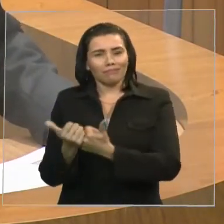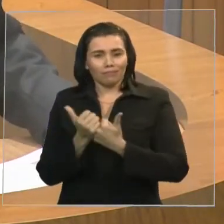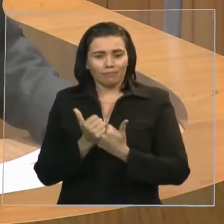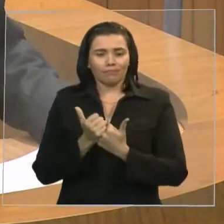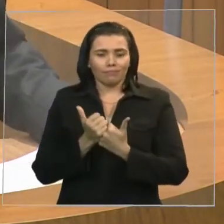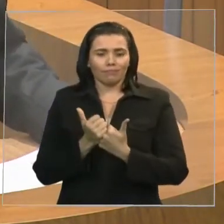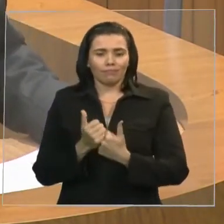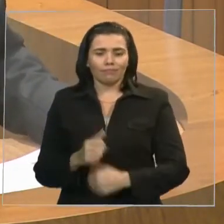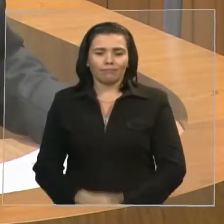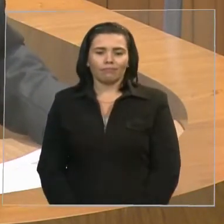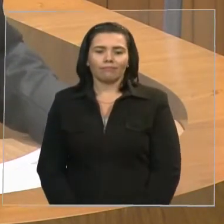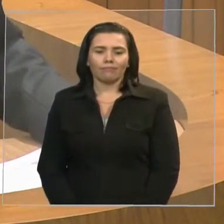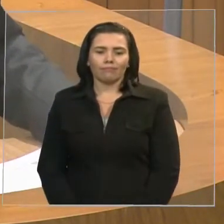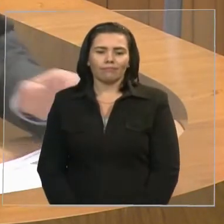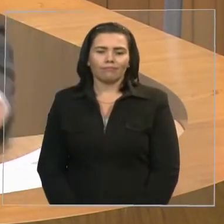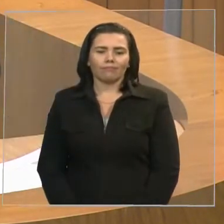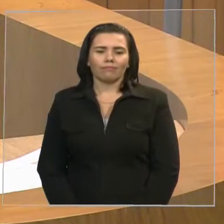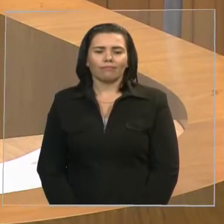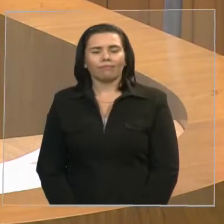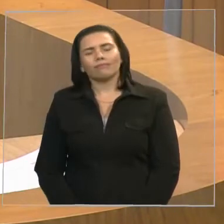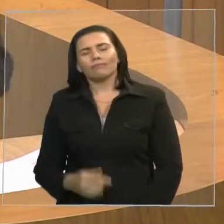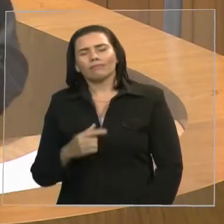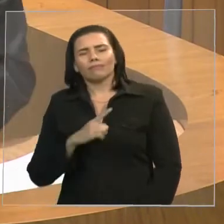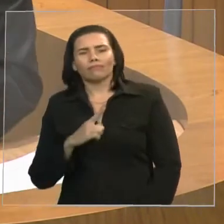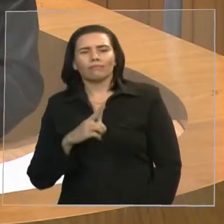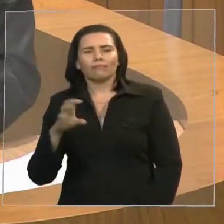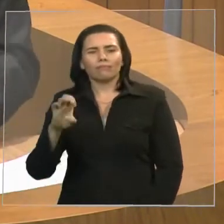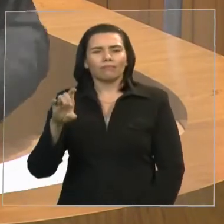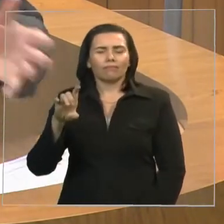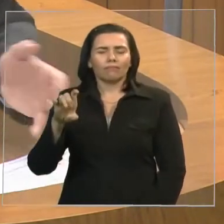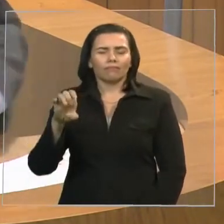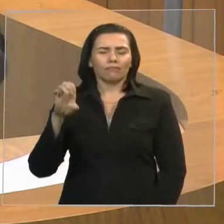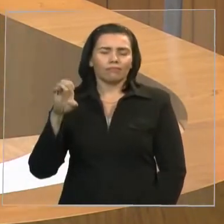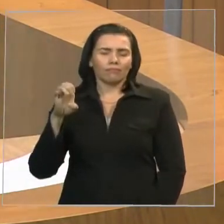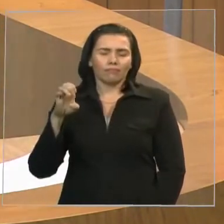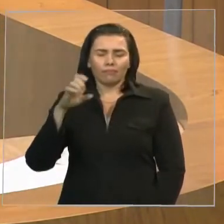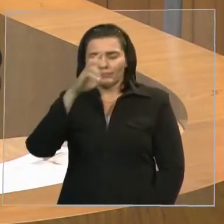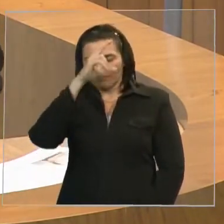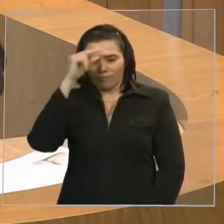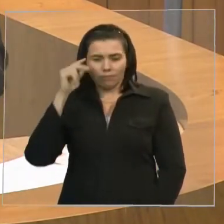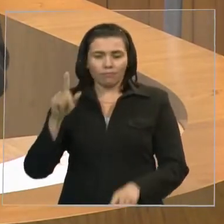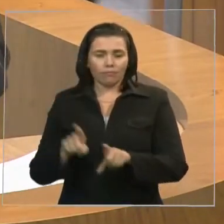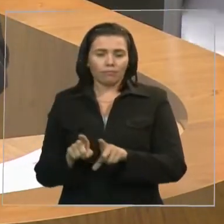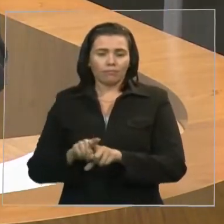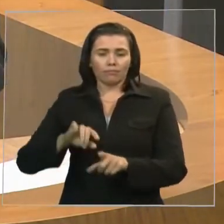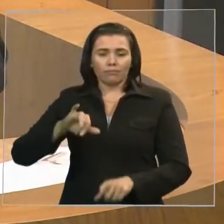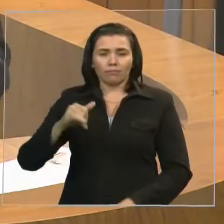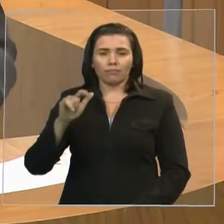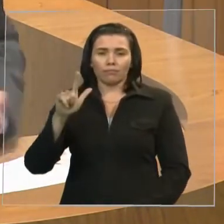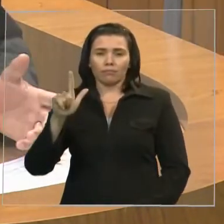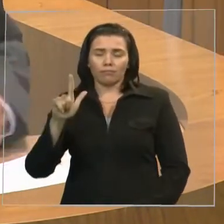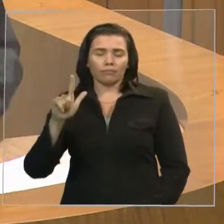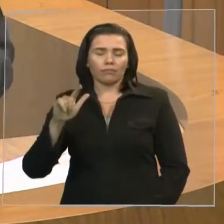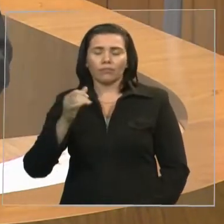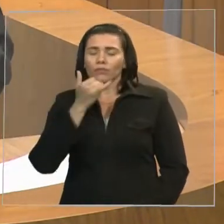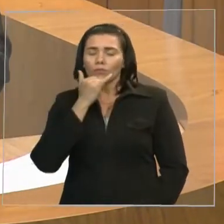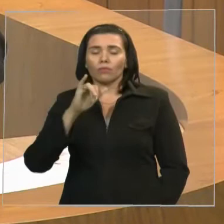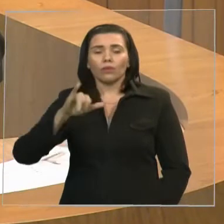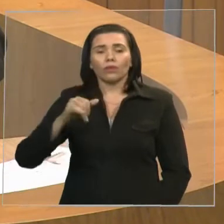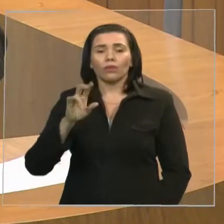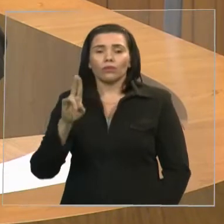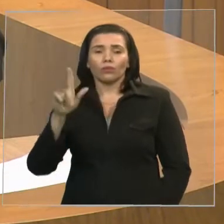João Menezes, ex-prefeito, pela doutora Julie, atual prefeita, e pela Câmara